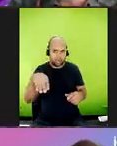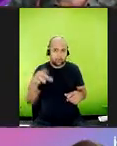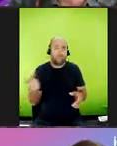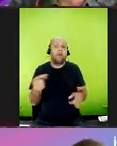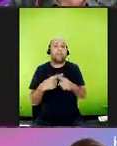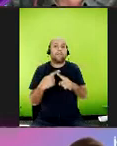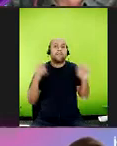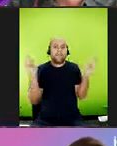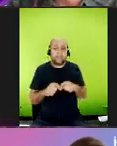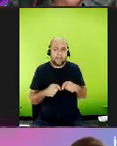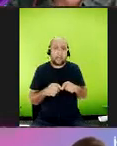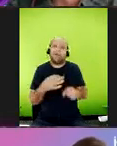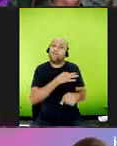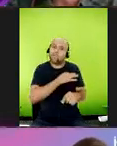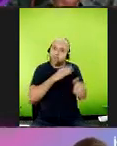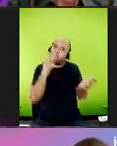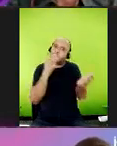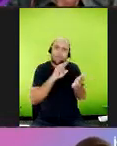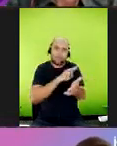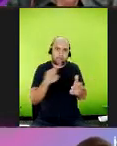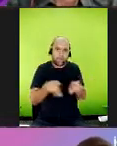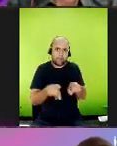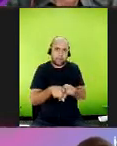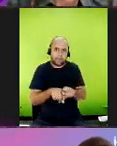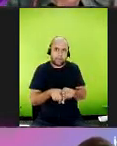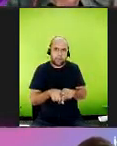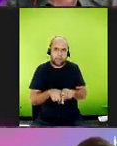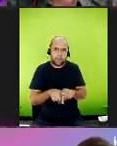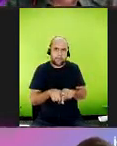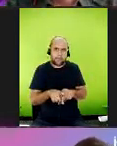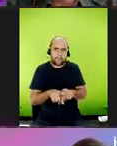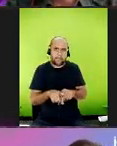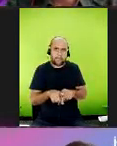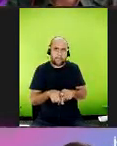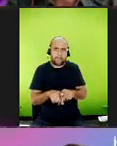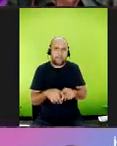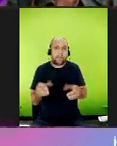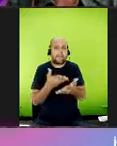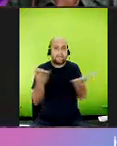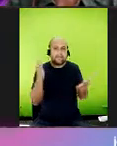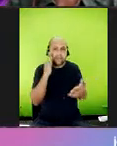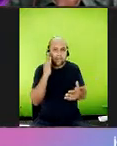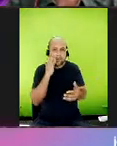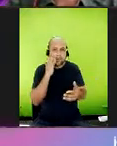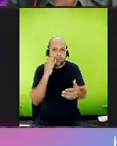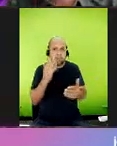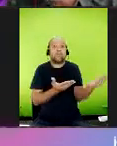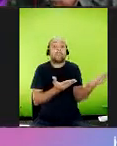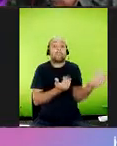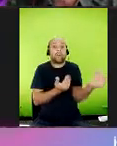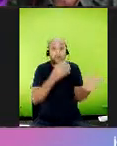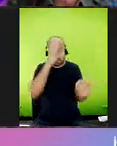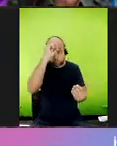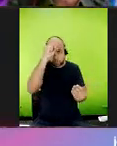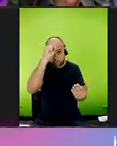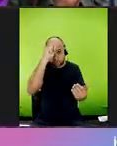candidatar também entendendo Quais são os pré-requisitos A então para vocês entenderem o jovem aprendiz a gente está revisando